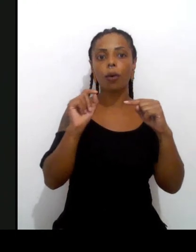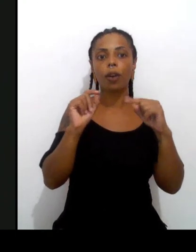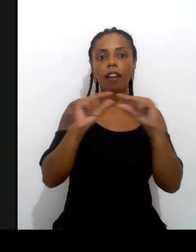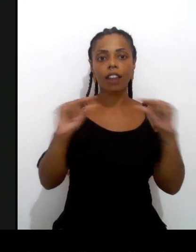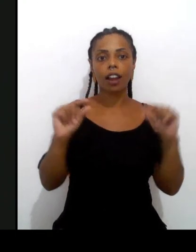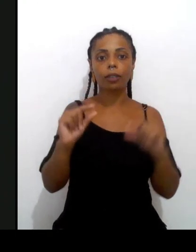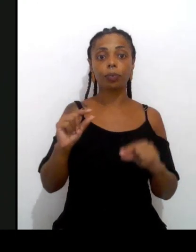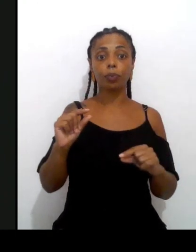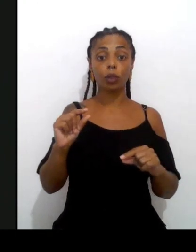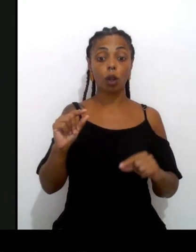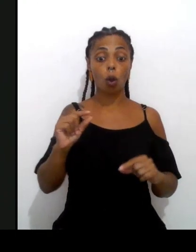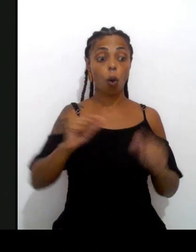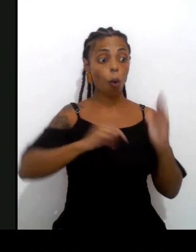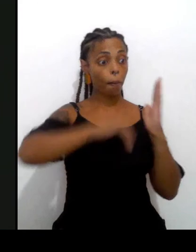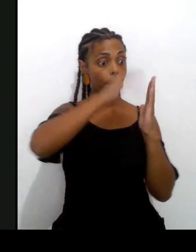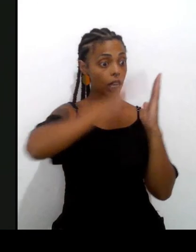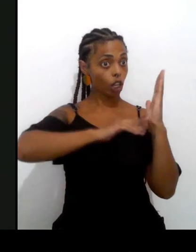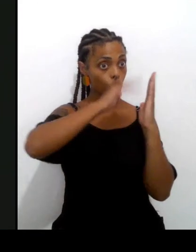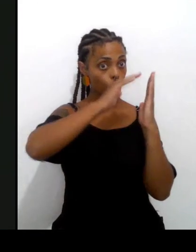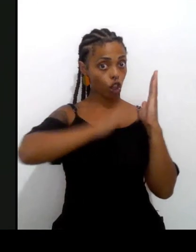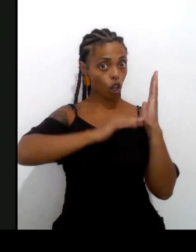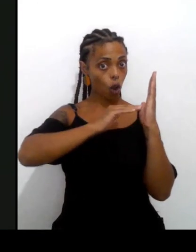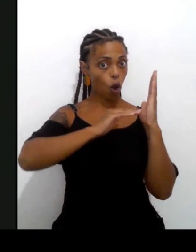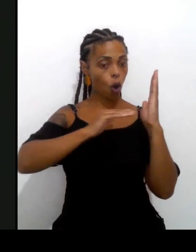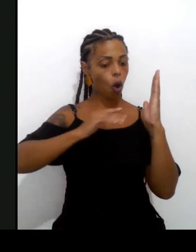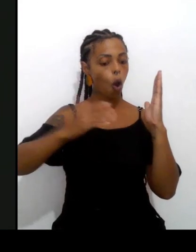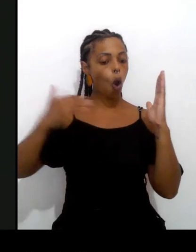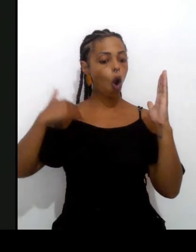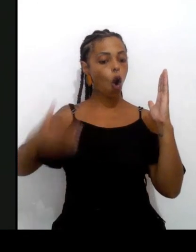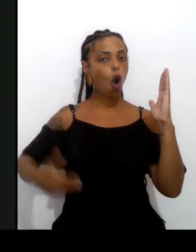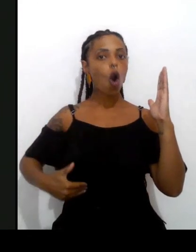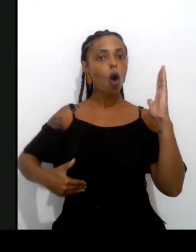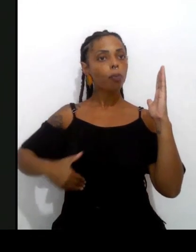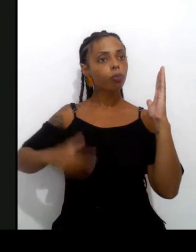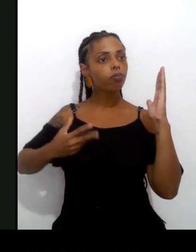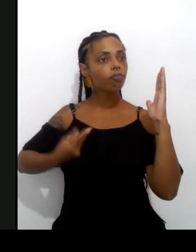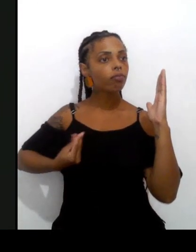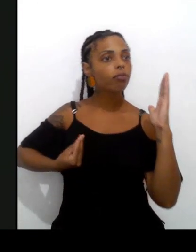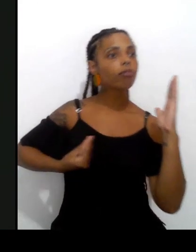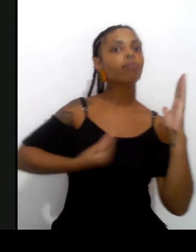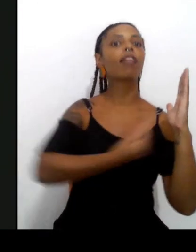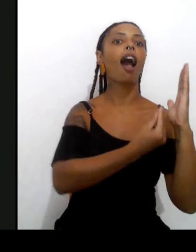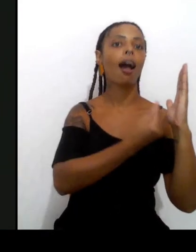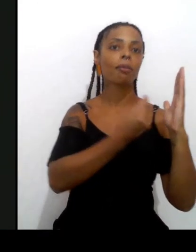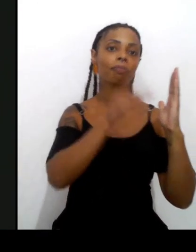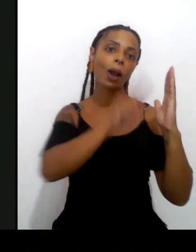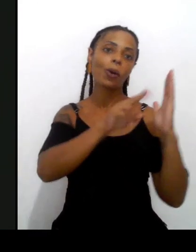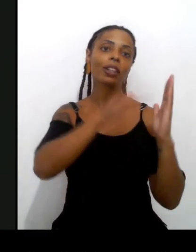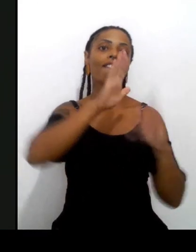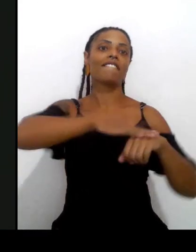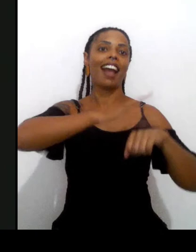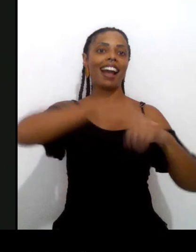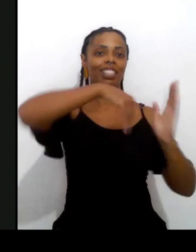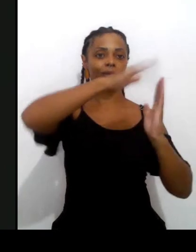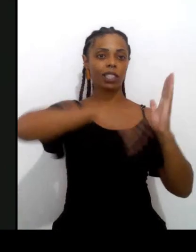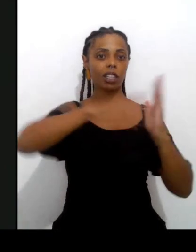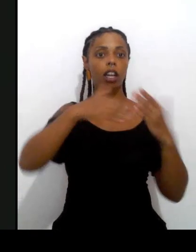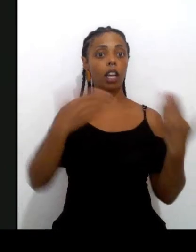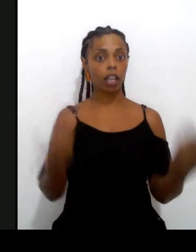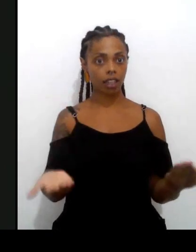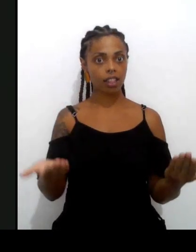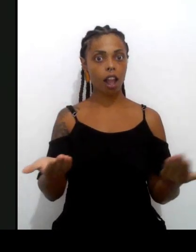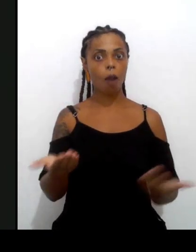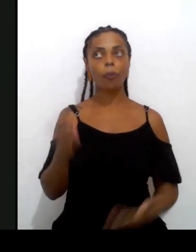a pintura poder portanto podemos considerar bem empresta seu